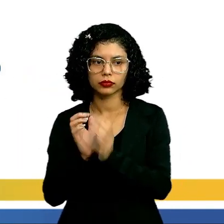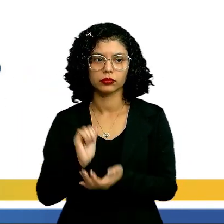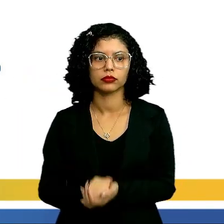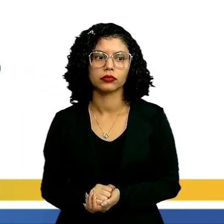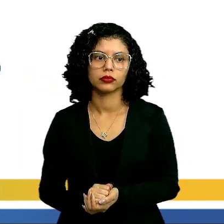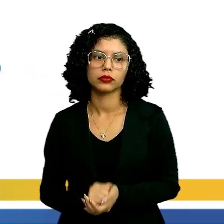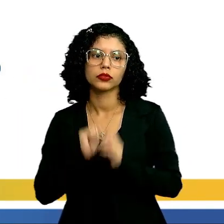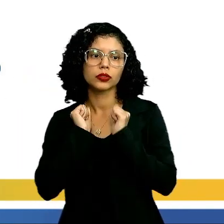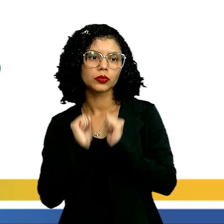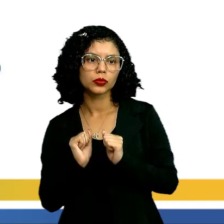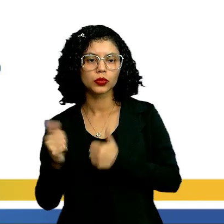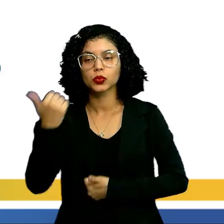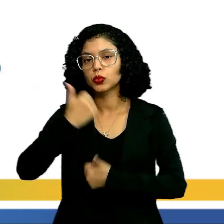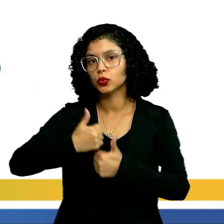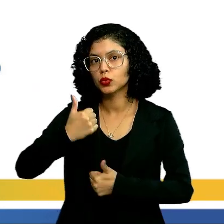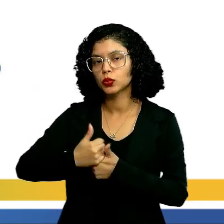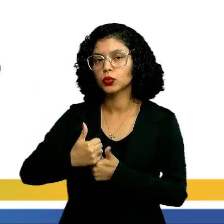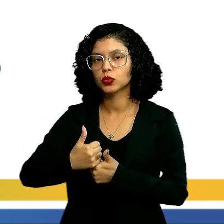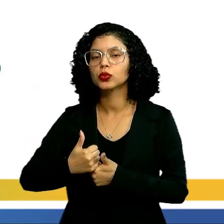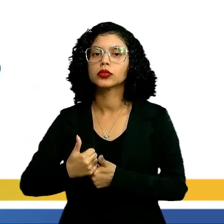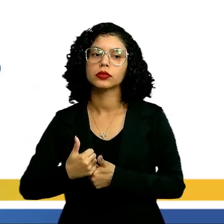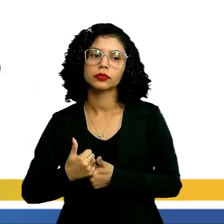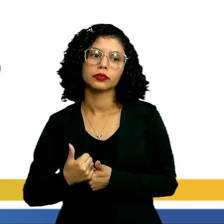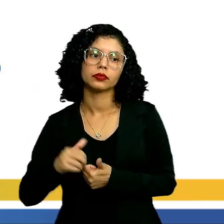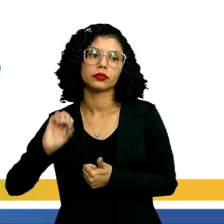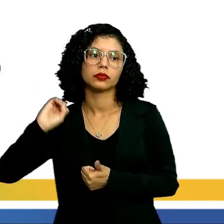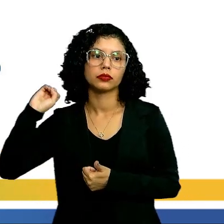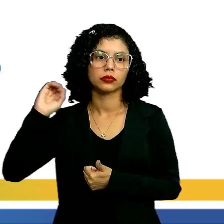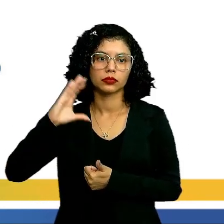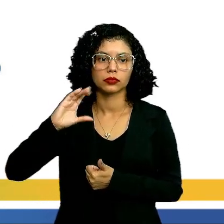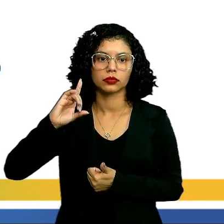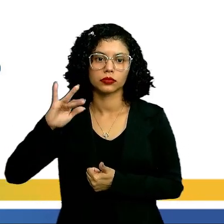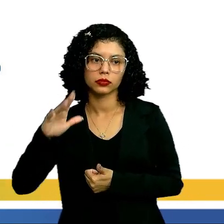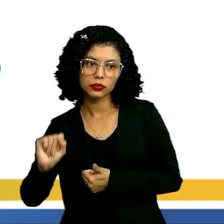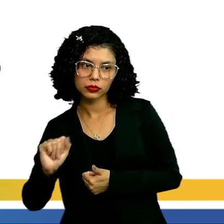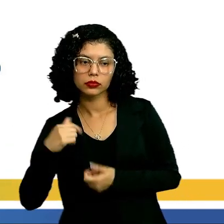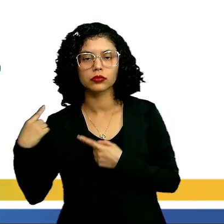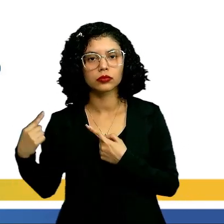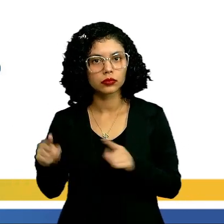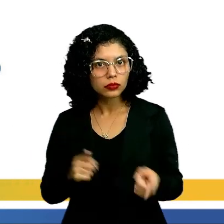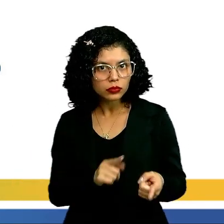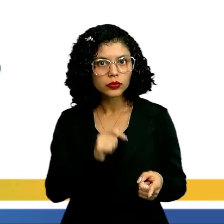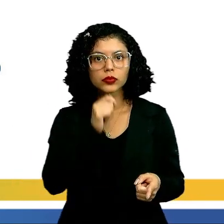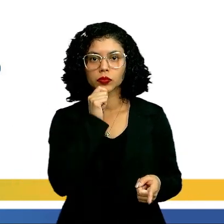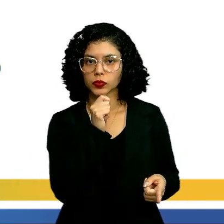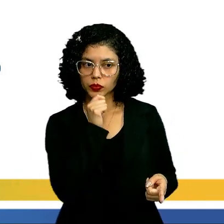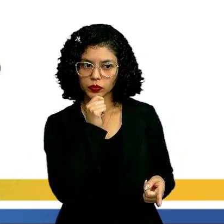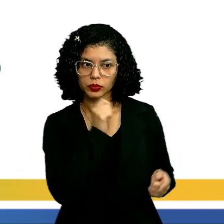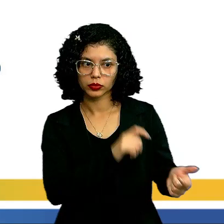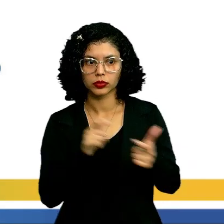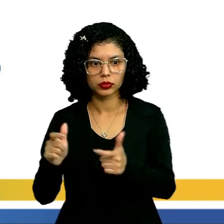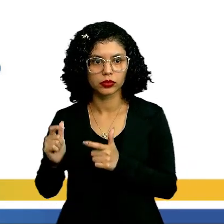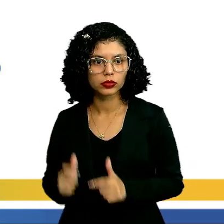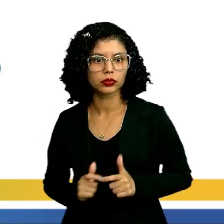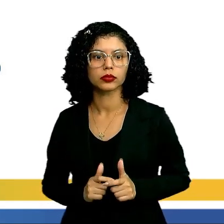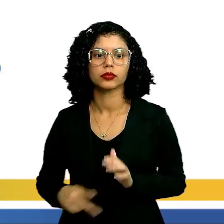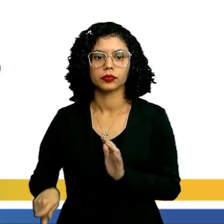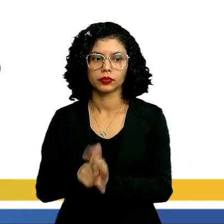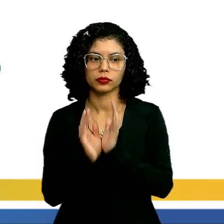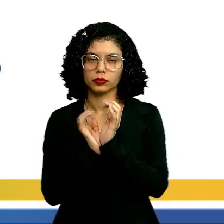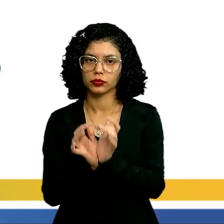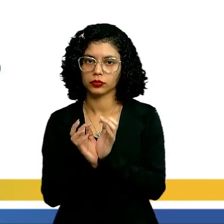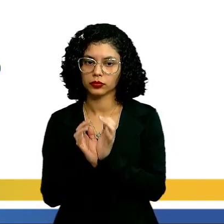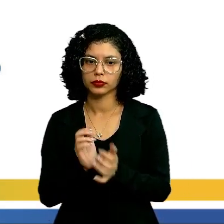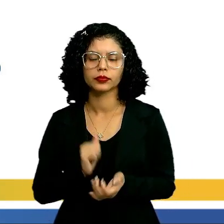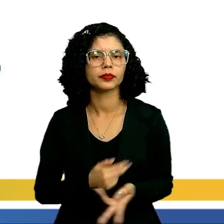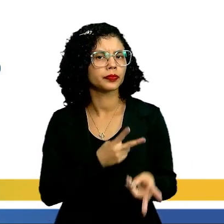cérebro, eu poderia substituir por, caso o cientista provoque um dano em um local específico no